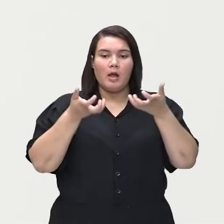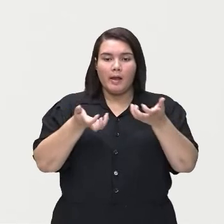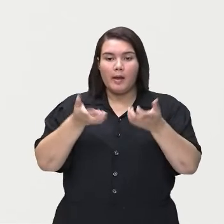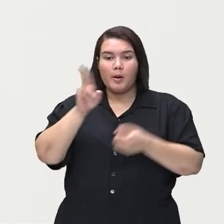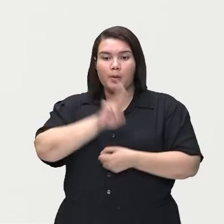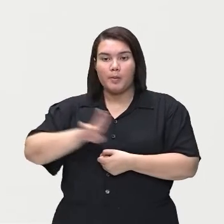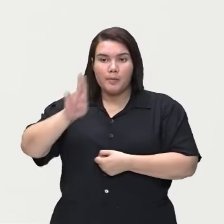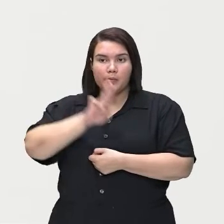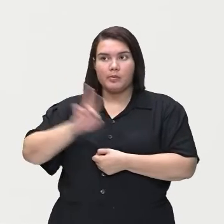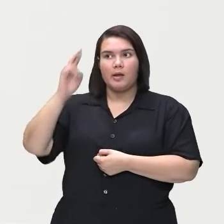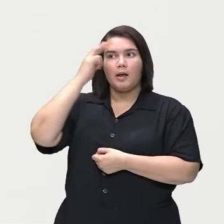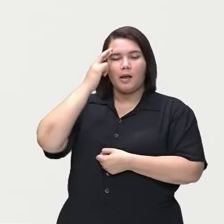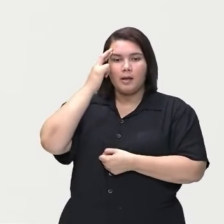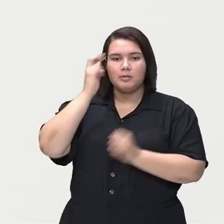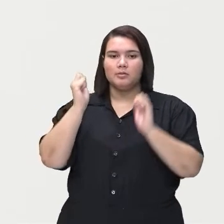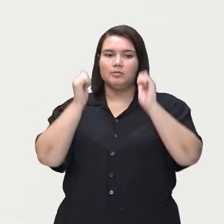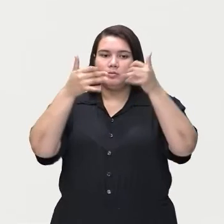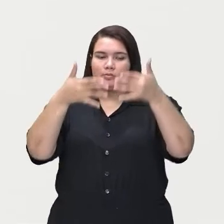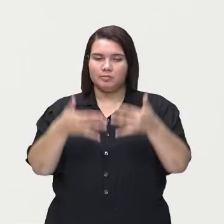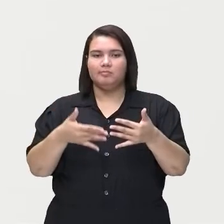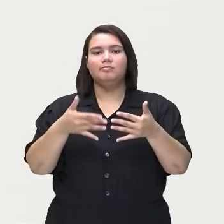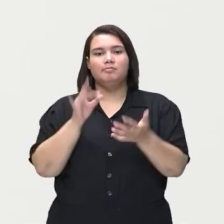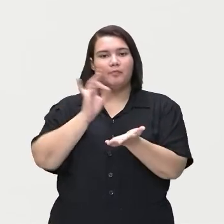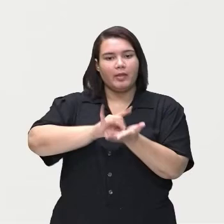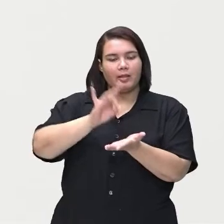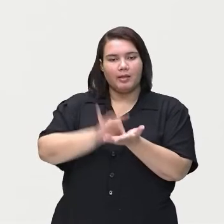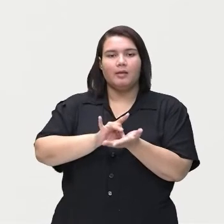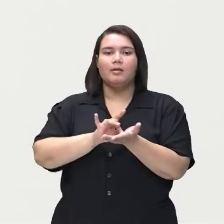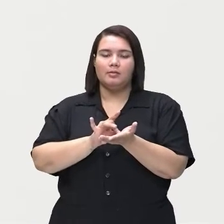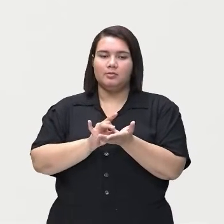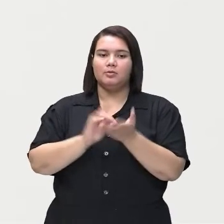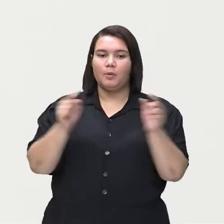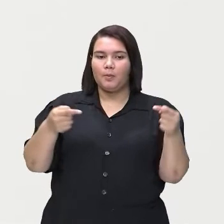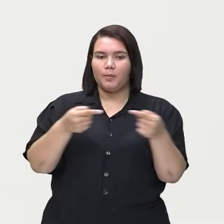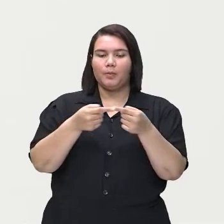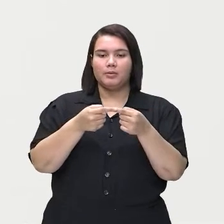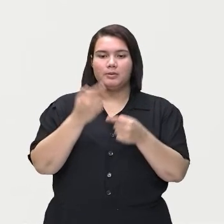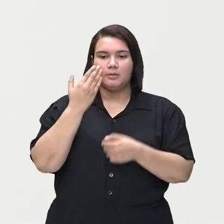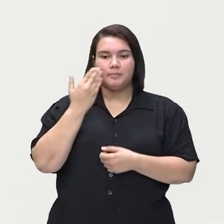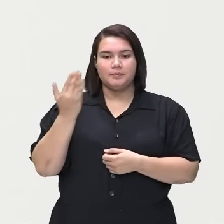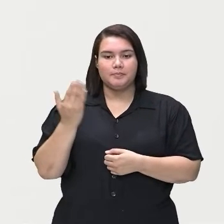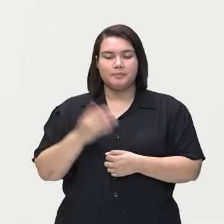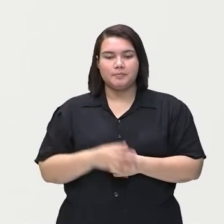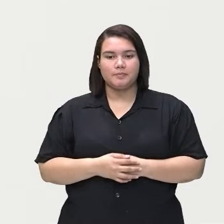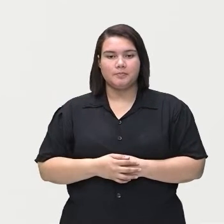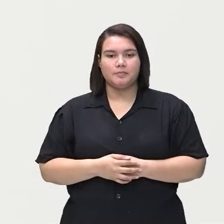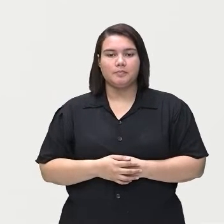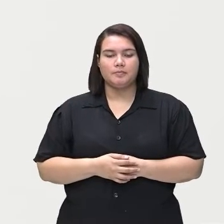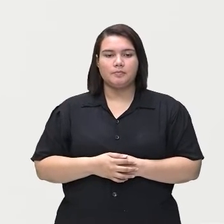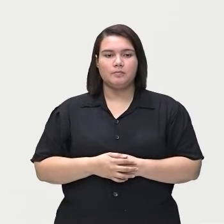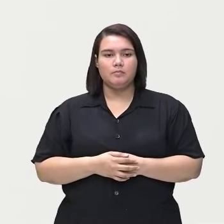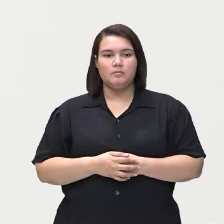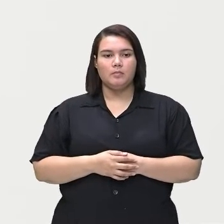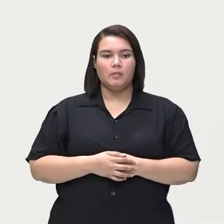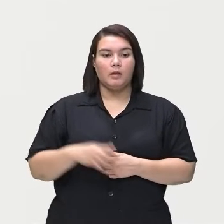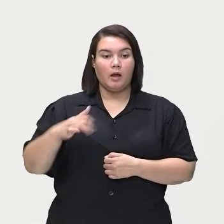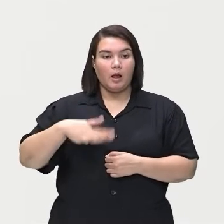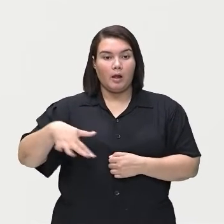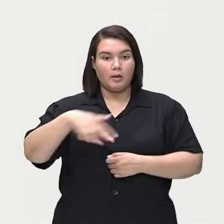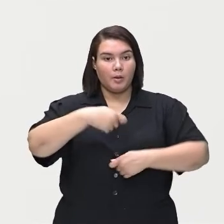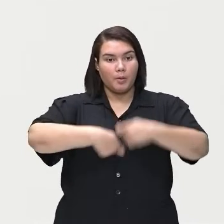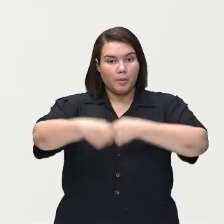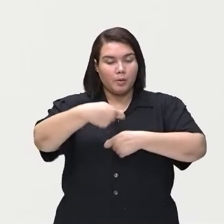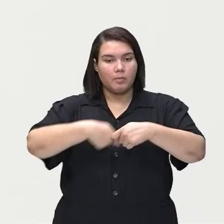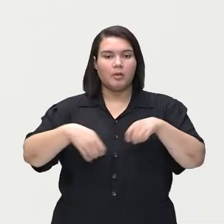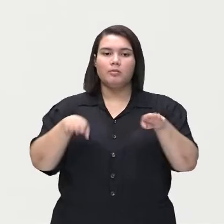dos gregos, explicar a realidade através aí da razão. Na economia, pessoal, a gente também